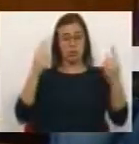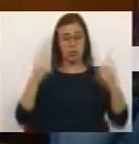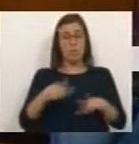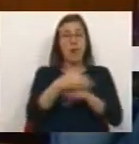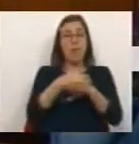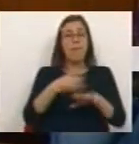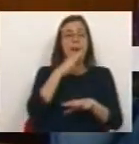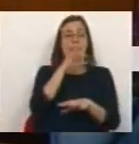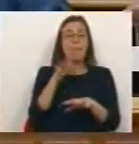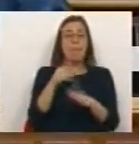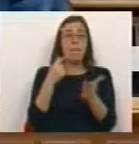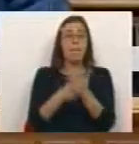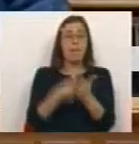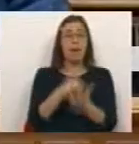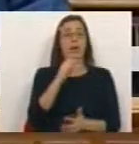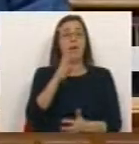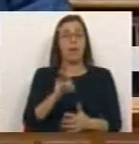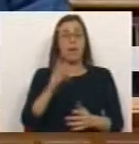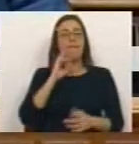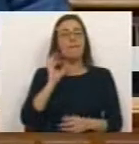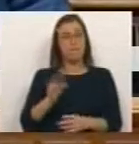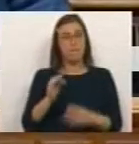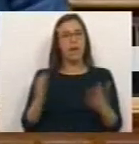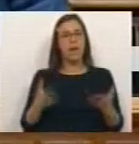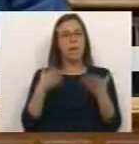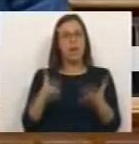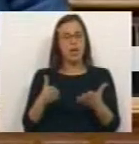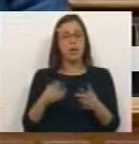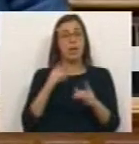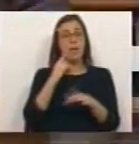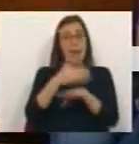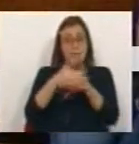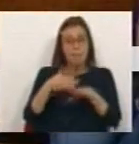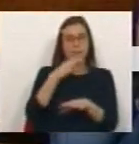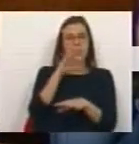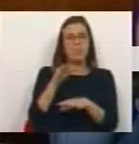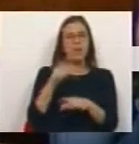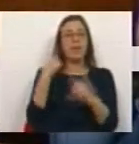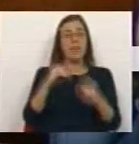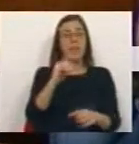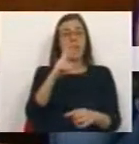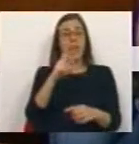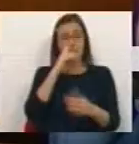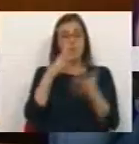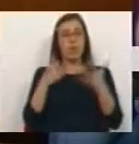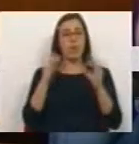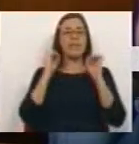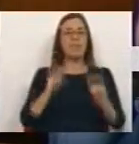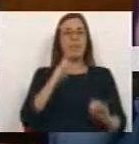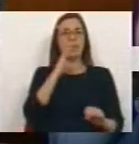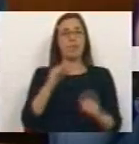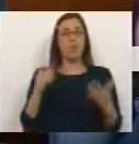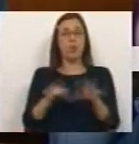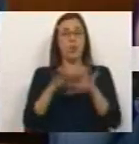apenas parte das famílias pagam IRS, vale sempre a pena ajudar essa parte das famílias que valem IRS do que ajudar zero